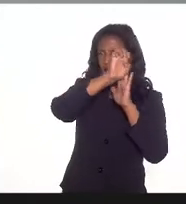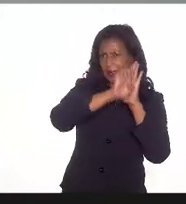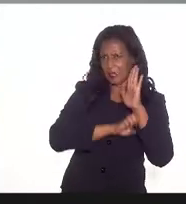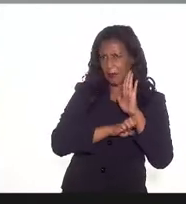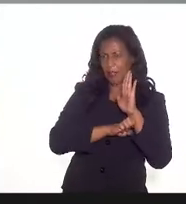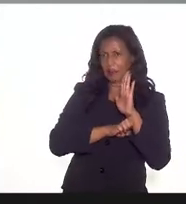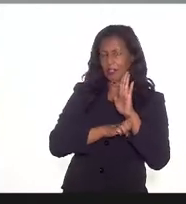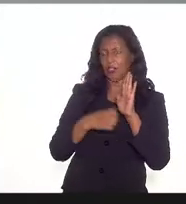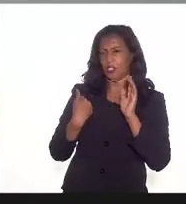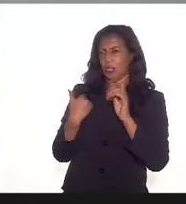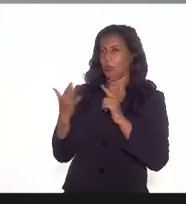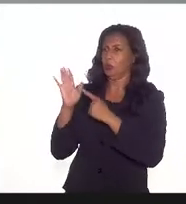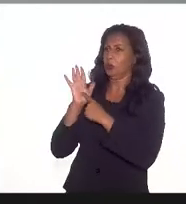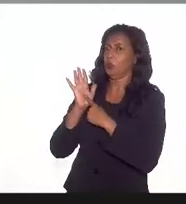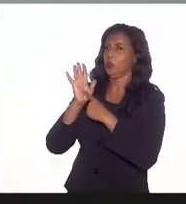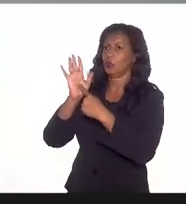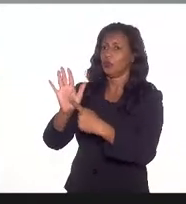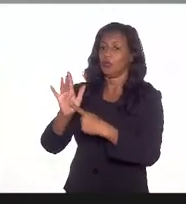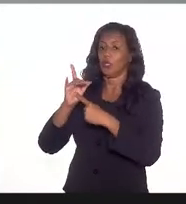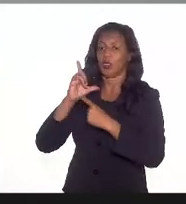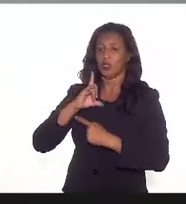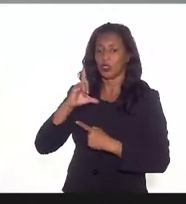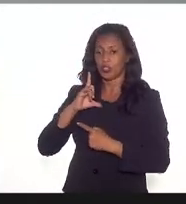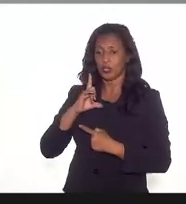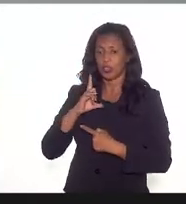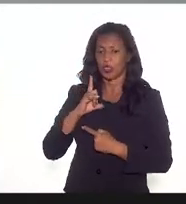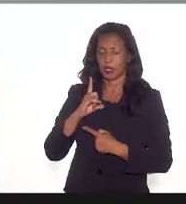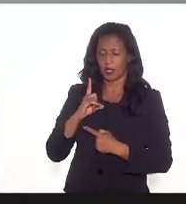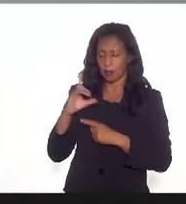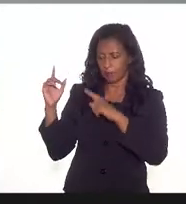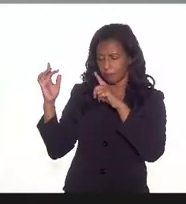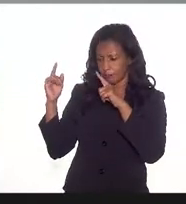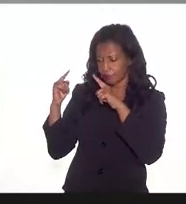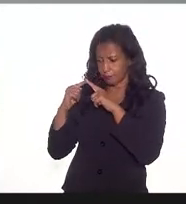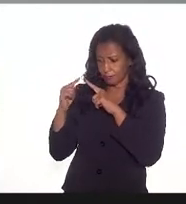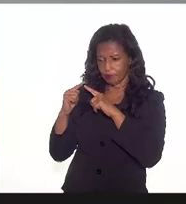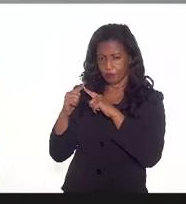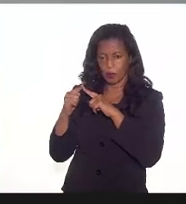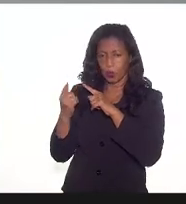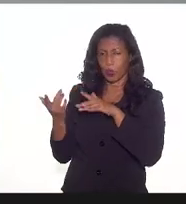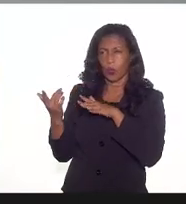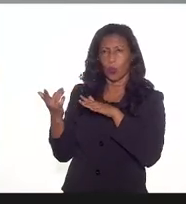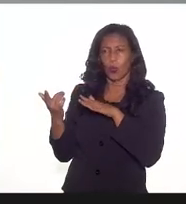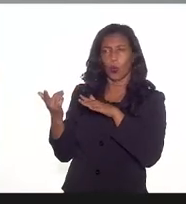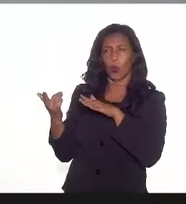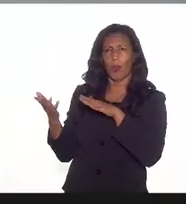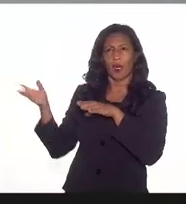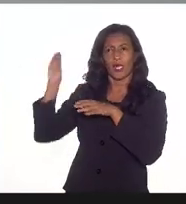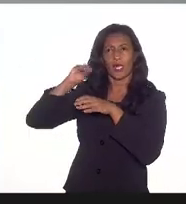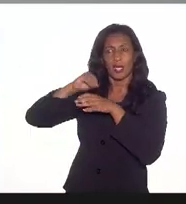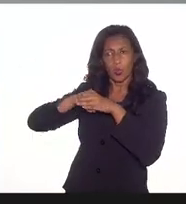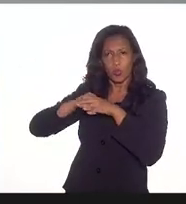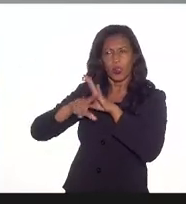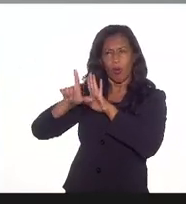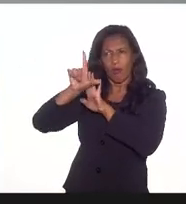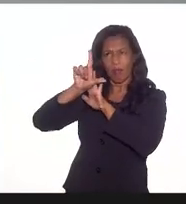que apresentei tinha a ver com a inclusão explícita, textual na